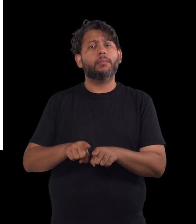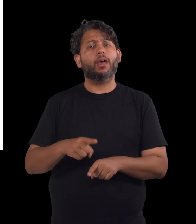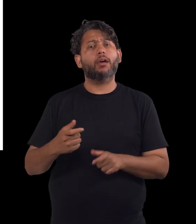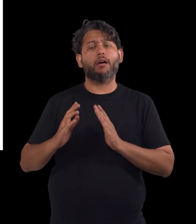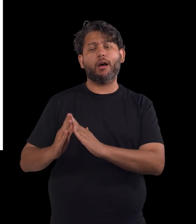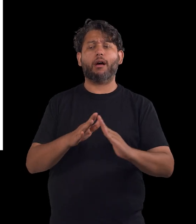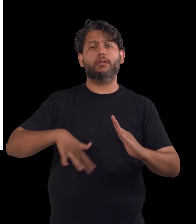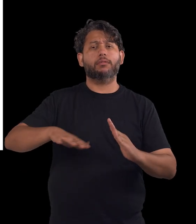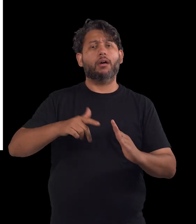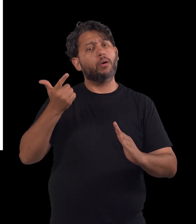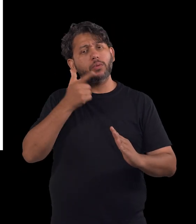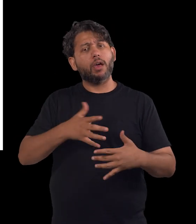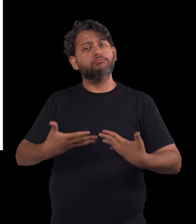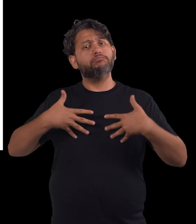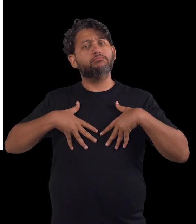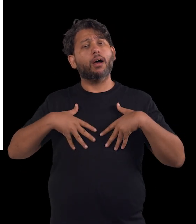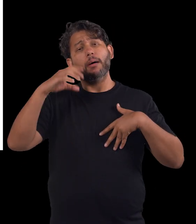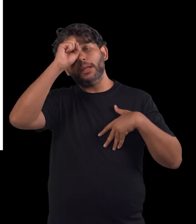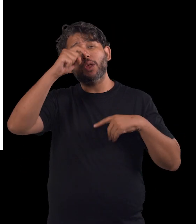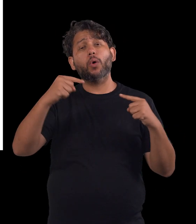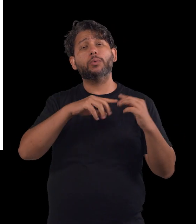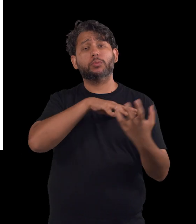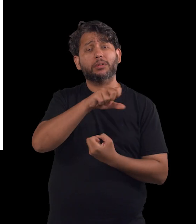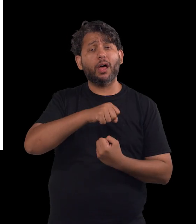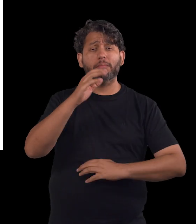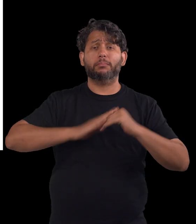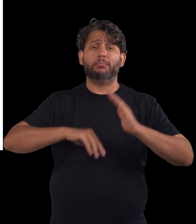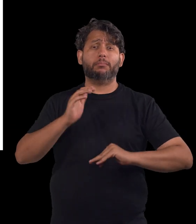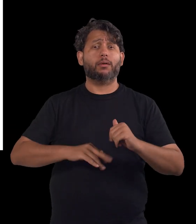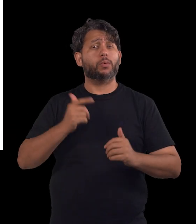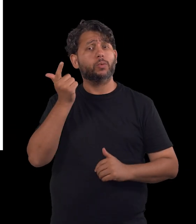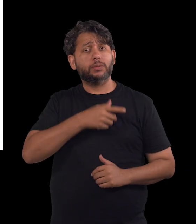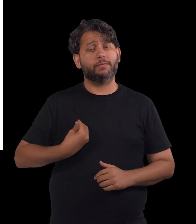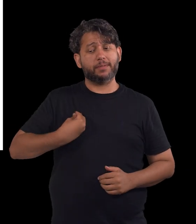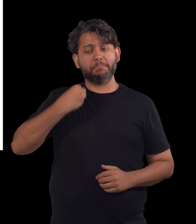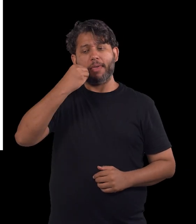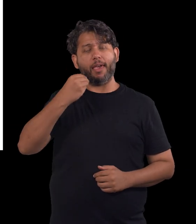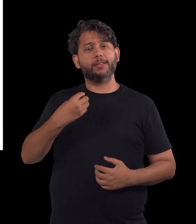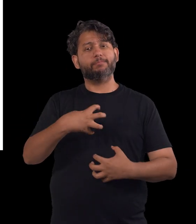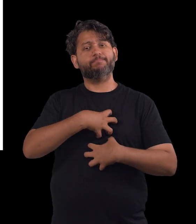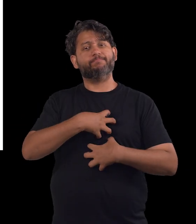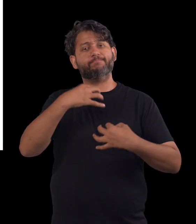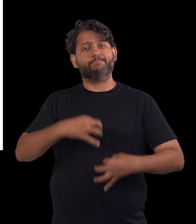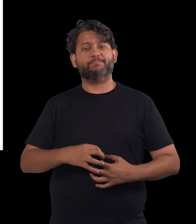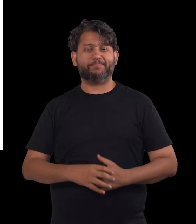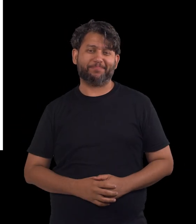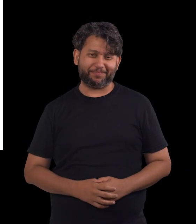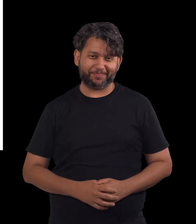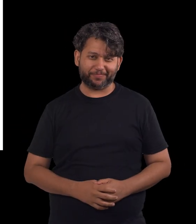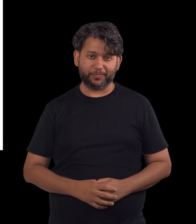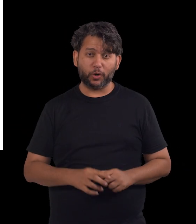escola e na comunidade, tornando a aprendizagem sobre sustentabilidade mais concreta e próxima de sua